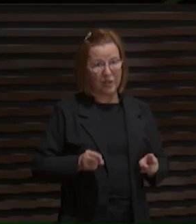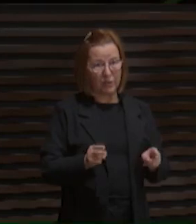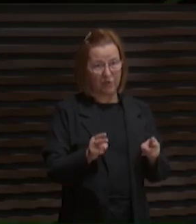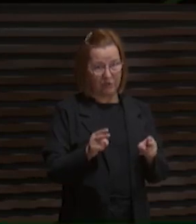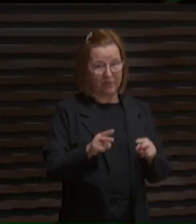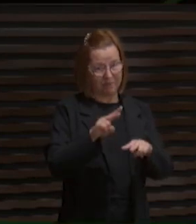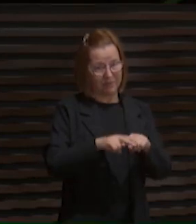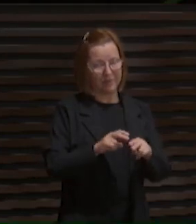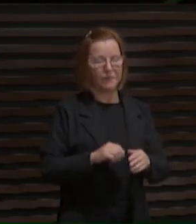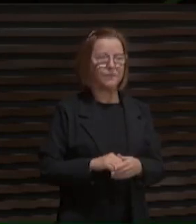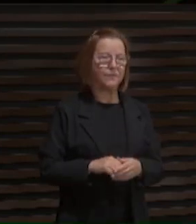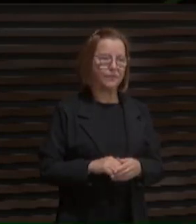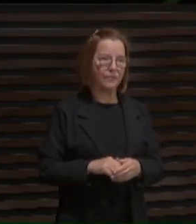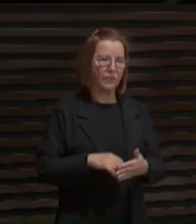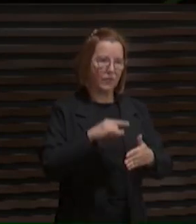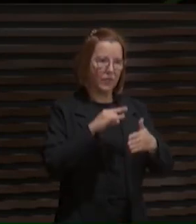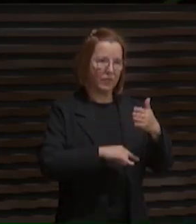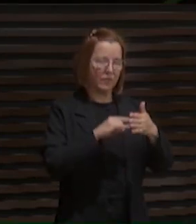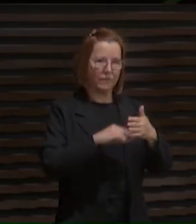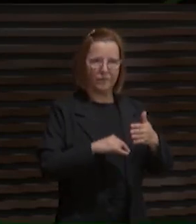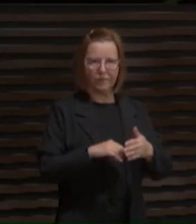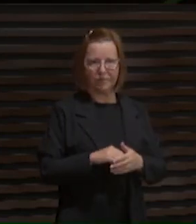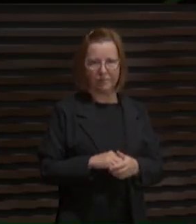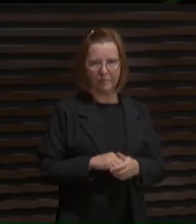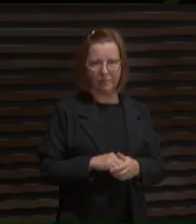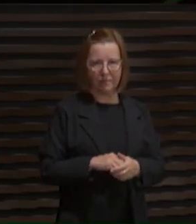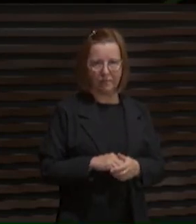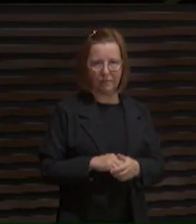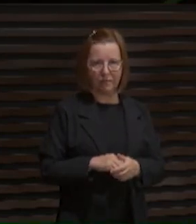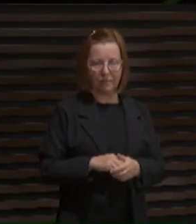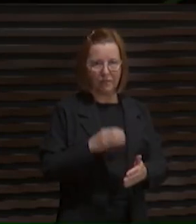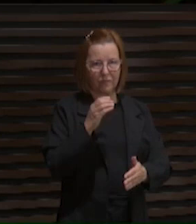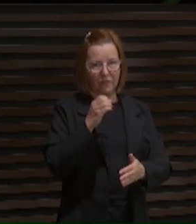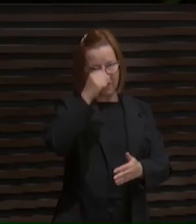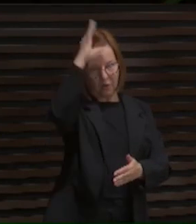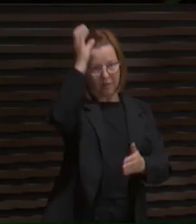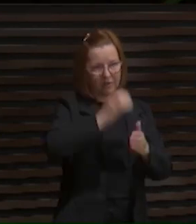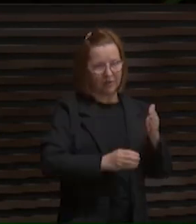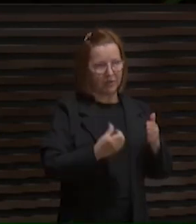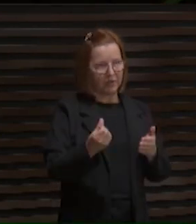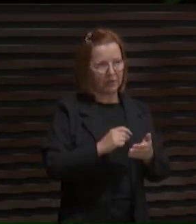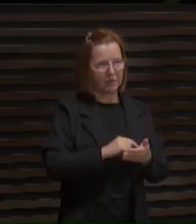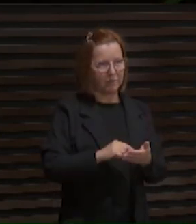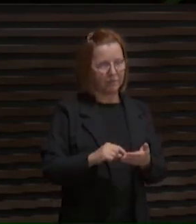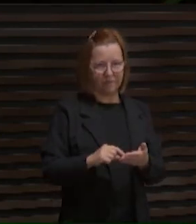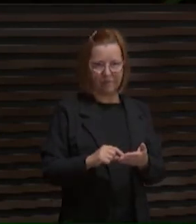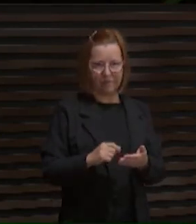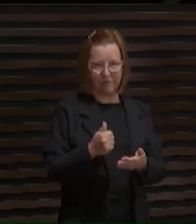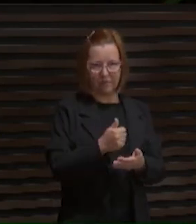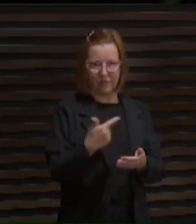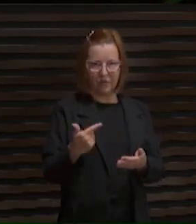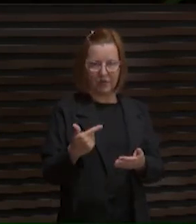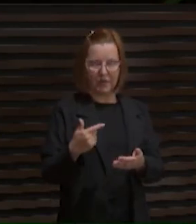Voltando ao boletim. Na perícope de Romanos 6, 12 a 14, Paulo faz duas advertências negativas. Na